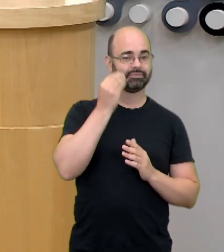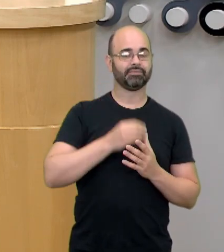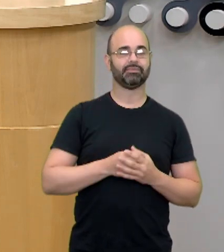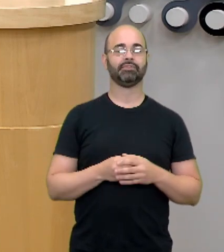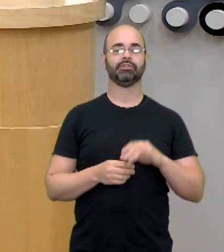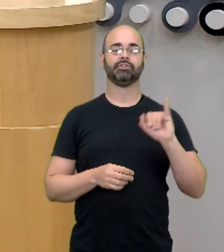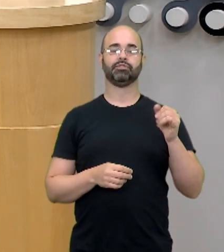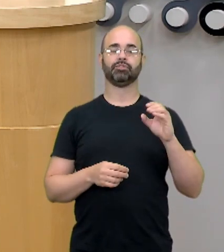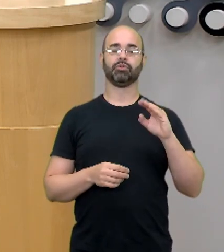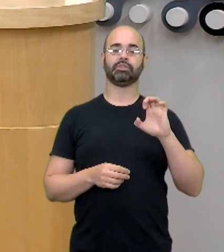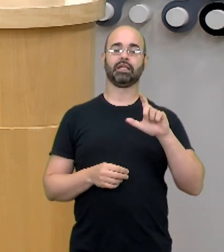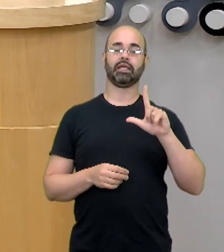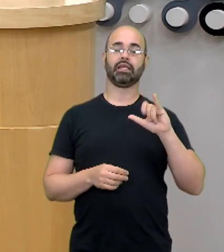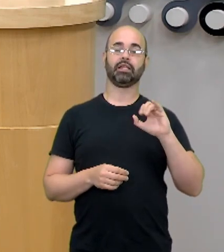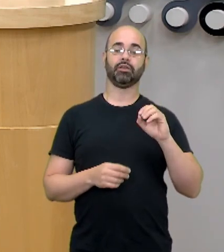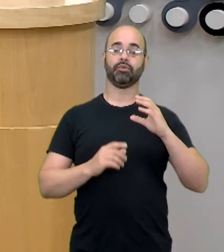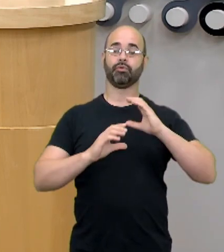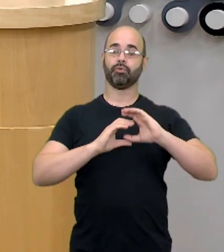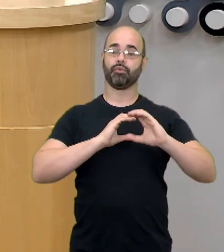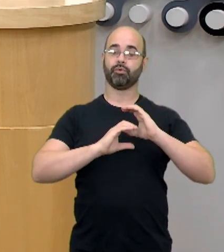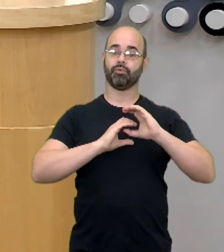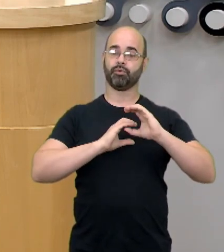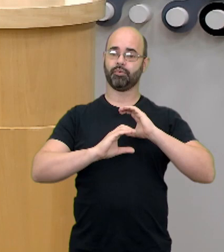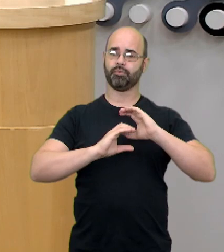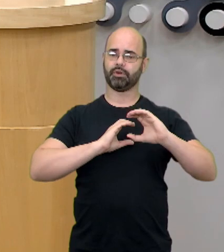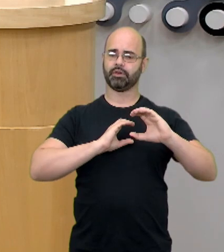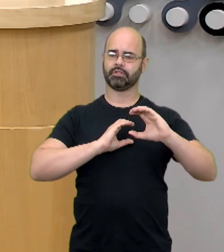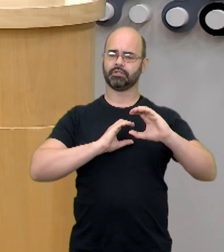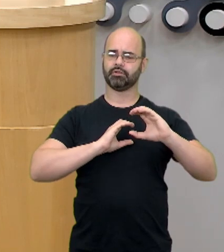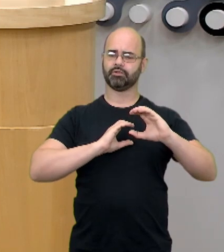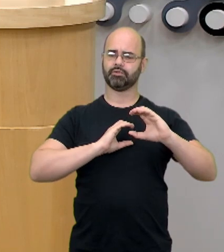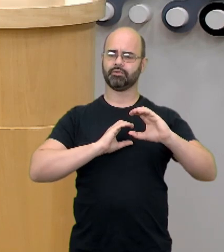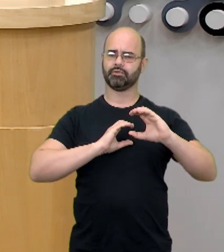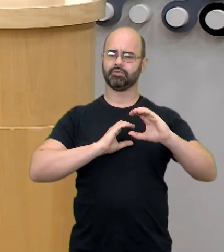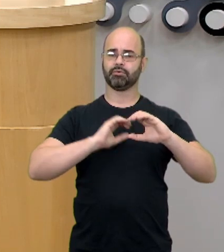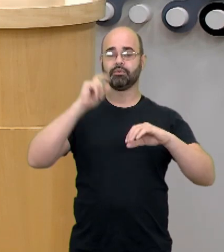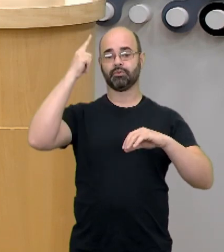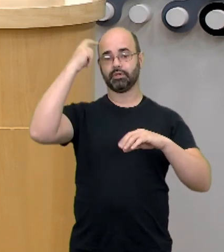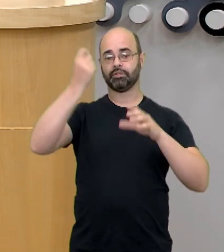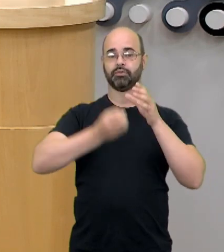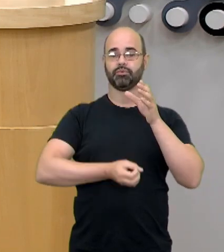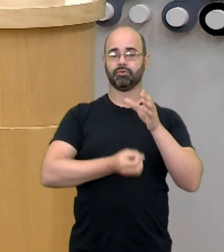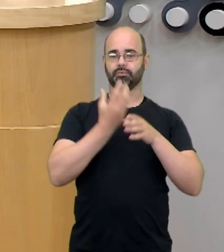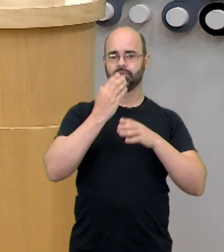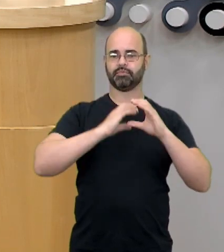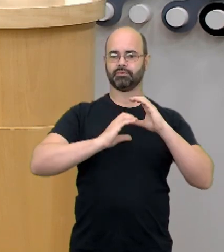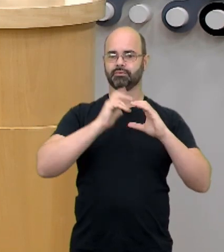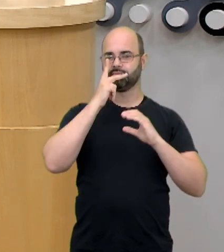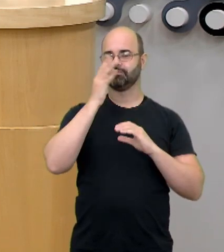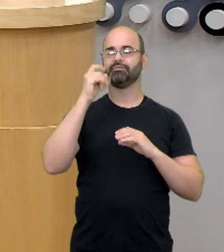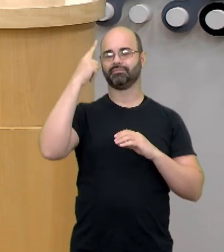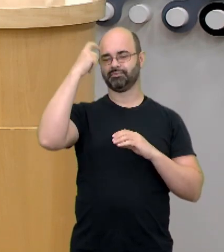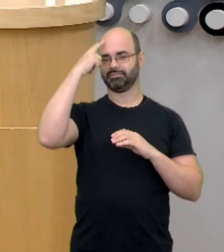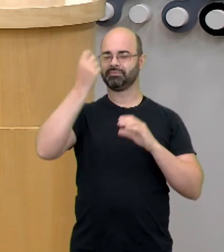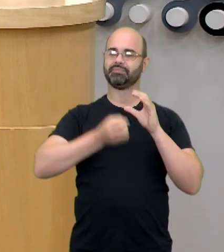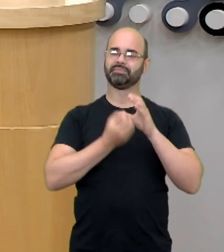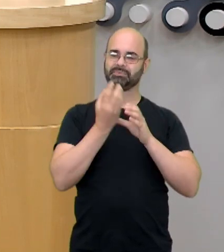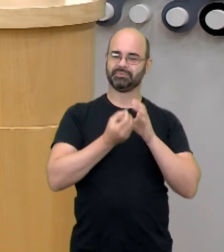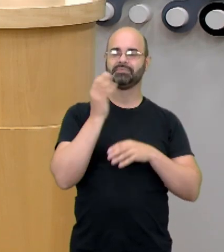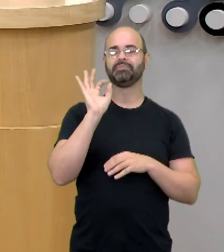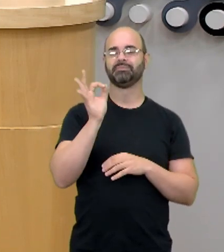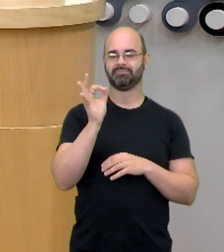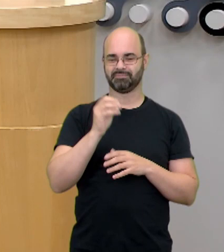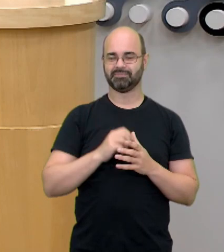Jocélio, que é isso. Comunicação, comunicação... Criação e comunicação, acho que é isso. É isso, criação e comunicação publicitária. E